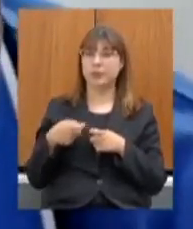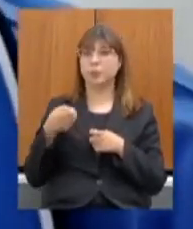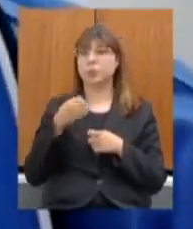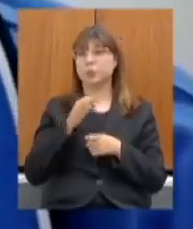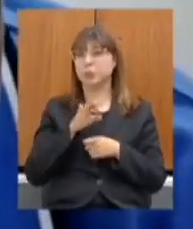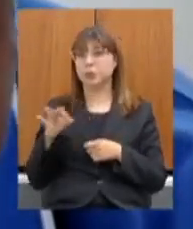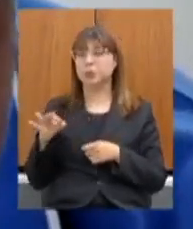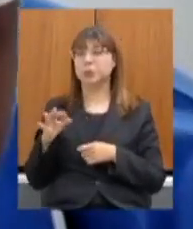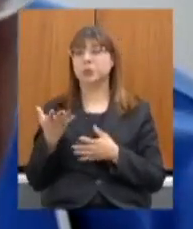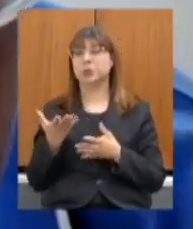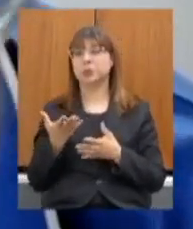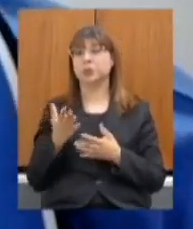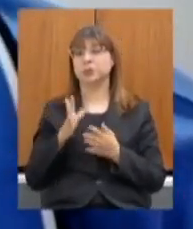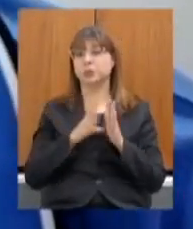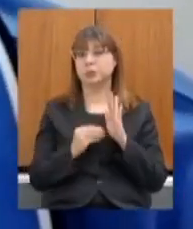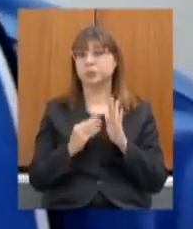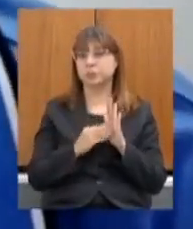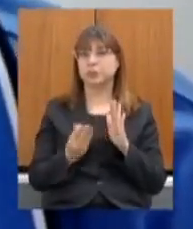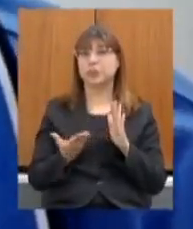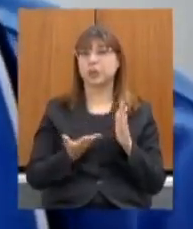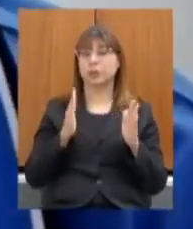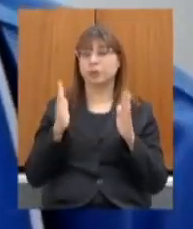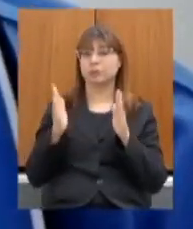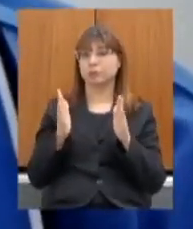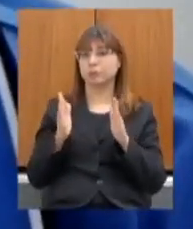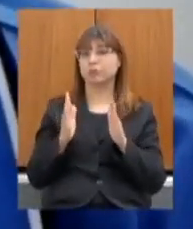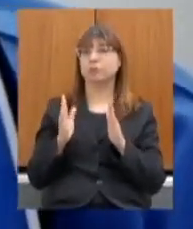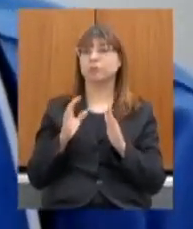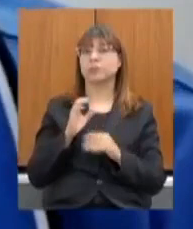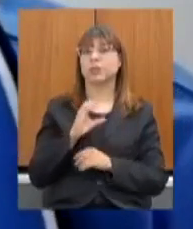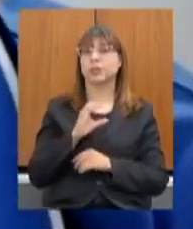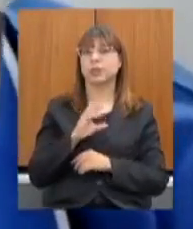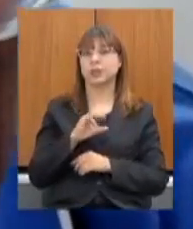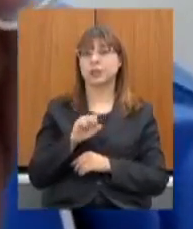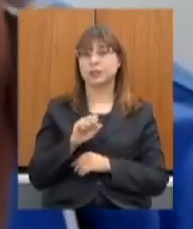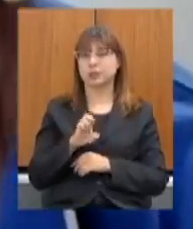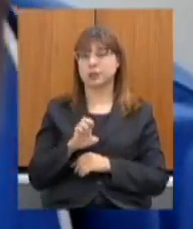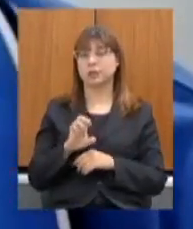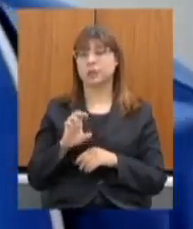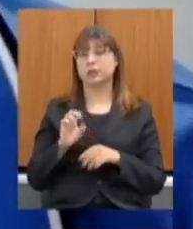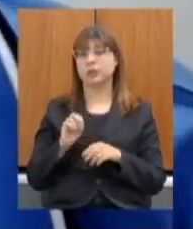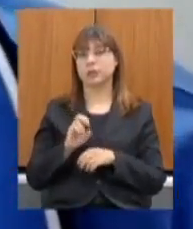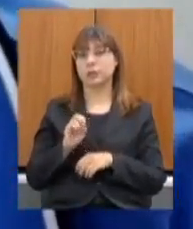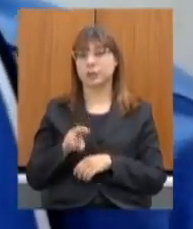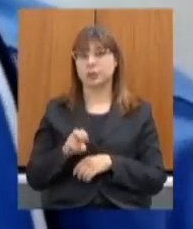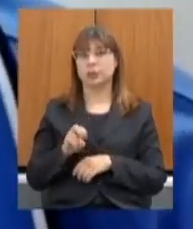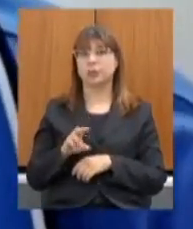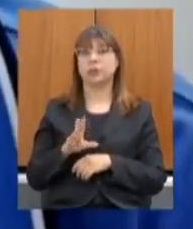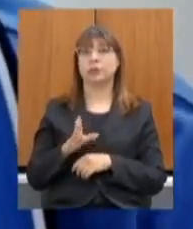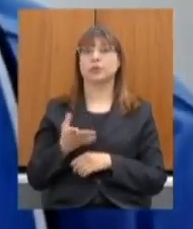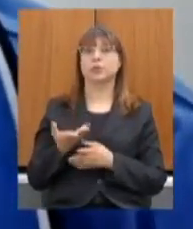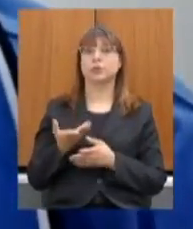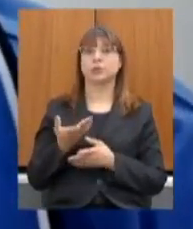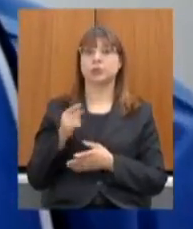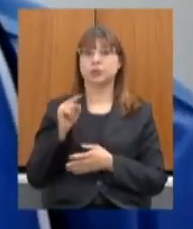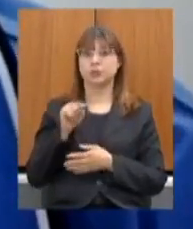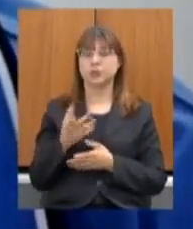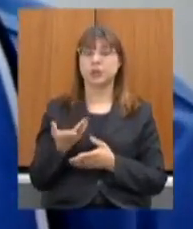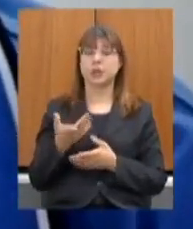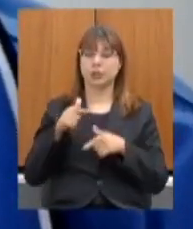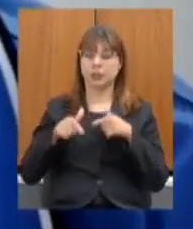nessa crise de Covid, foi vítima da Covid, entubou o paciente. Então, nós